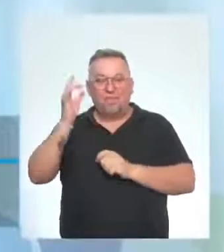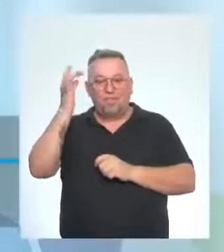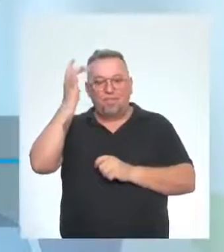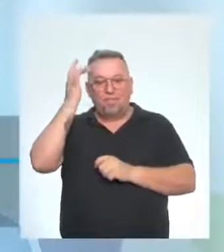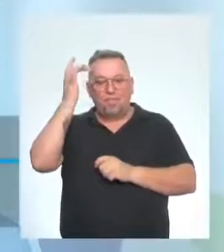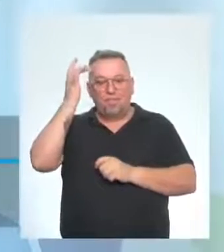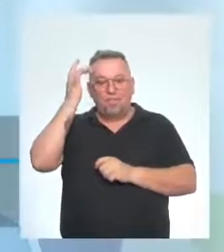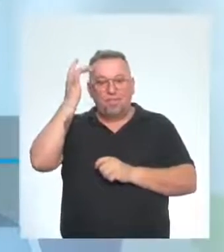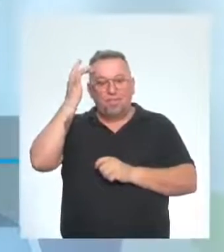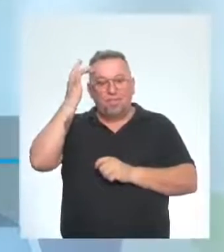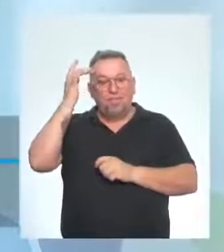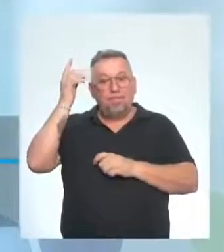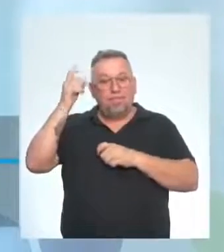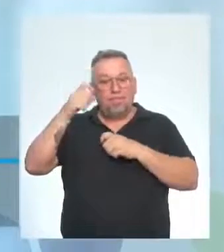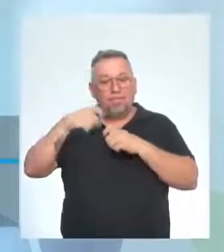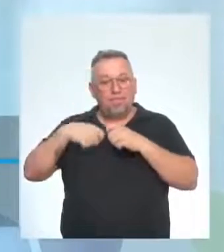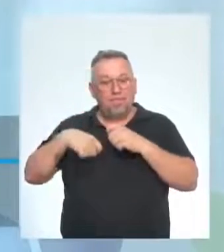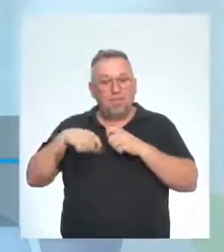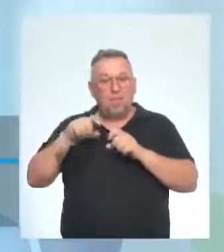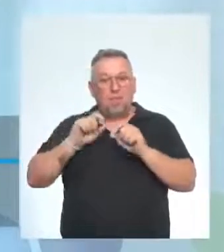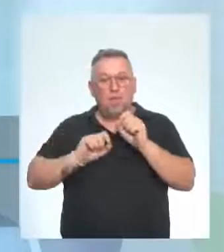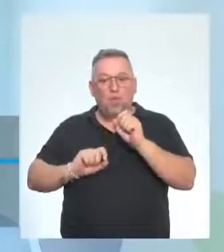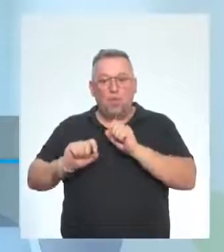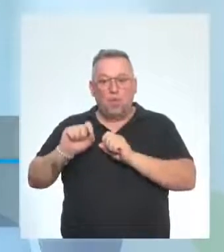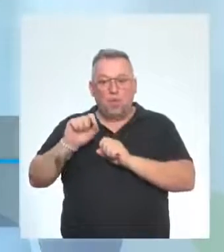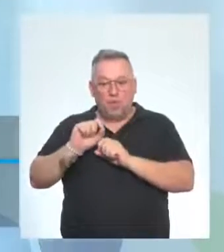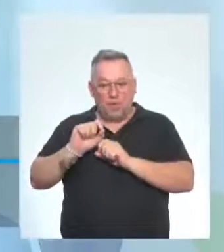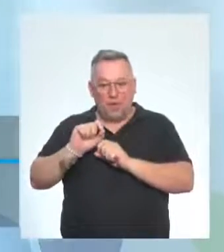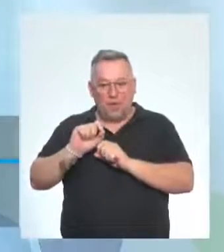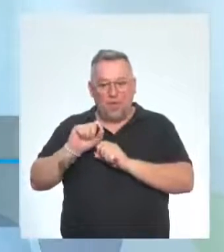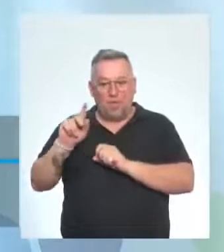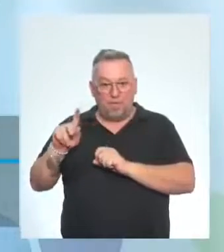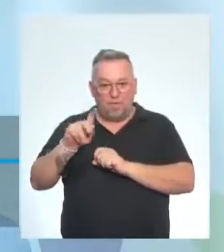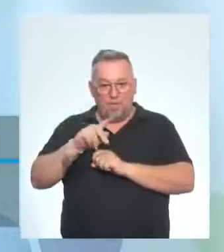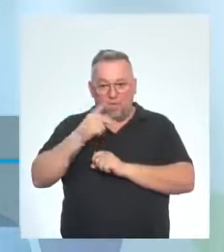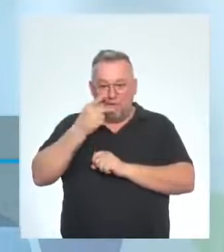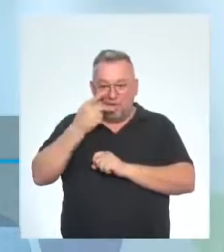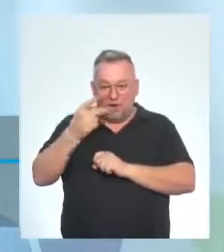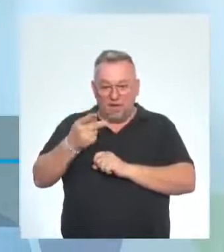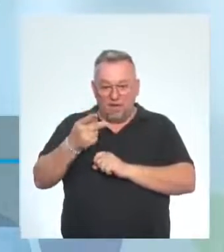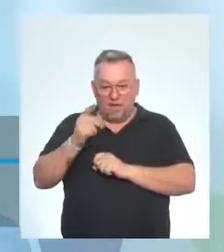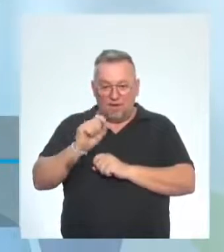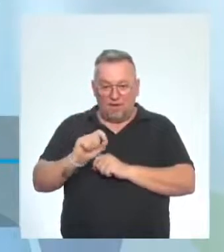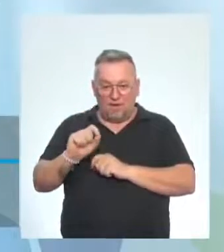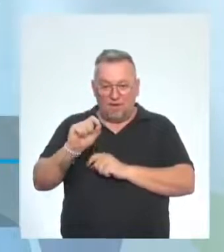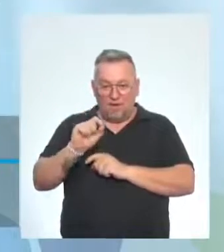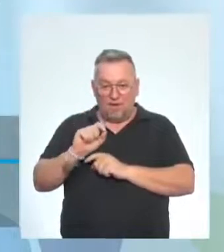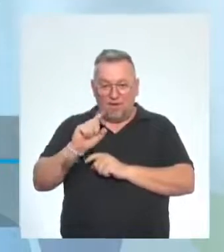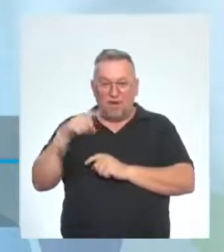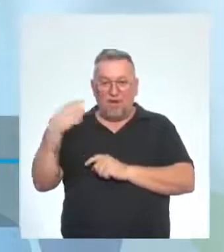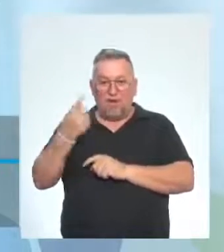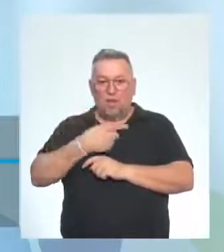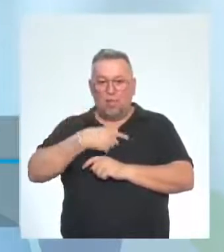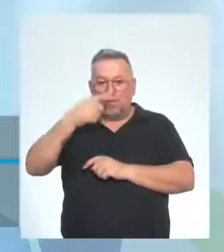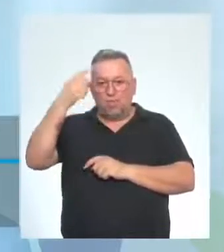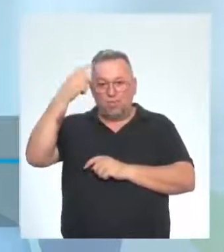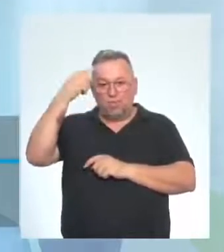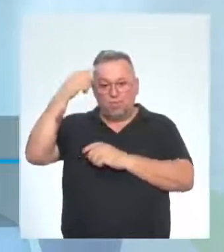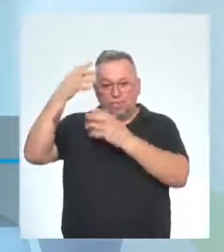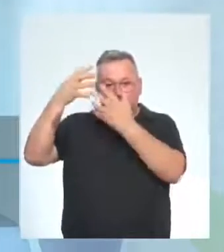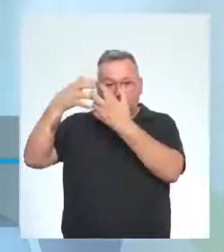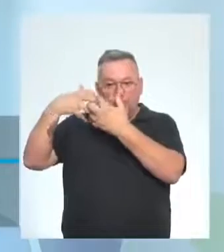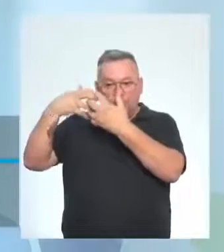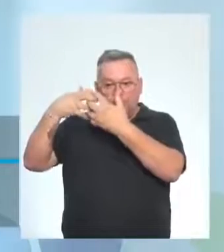maturidade sexual. Lembrando que o professor contribuiu muito bem aí, falando, né, que a nossa mente muda e o